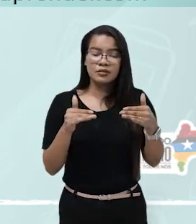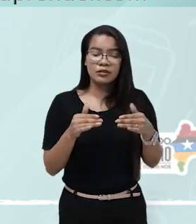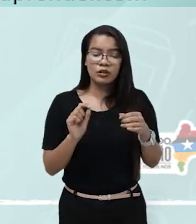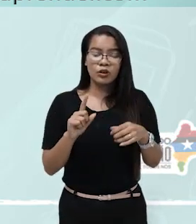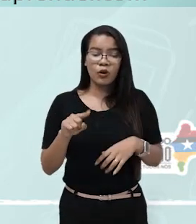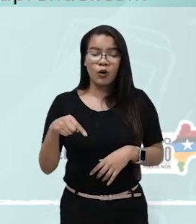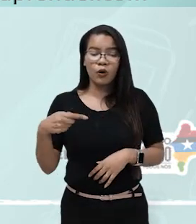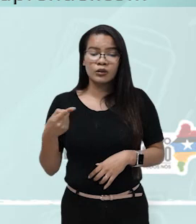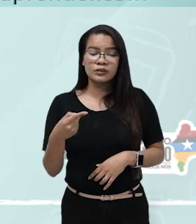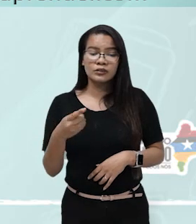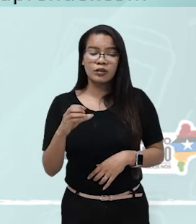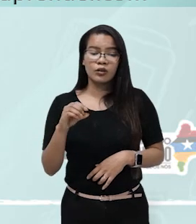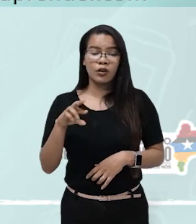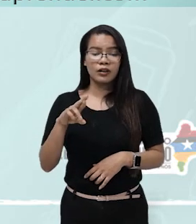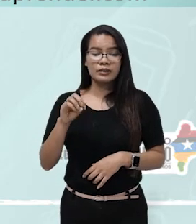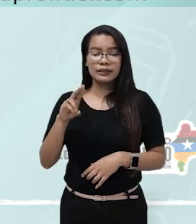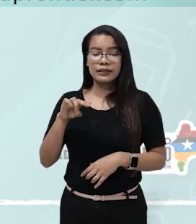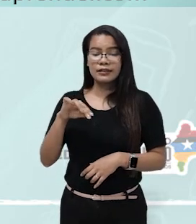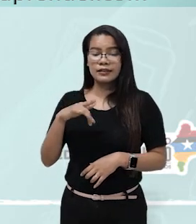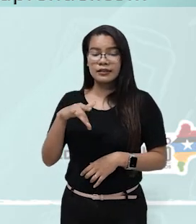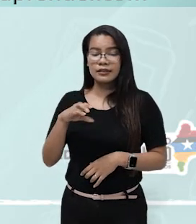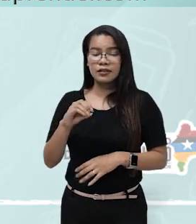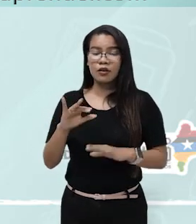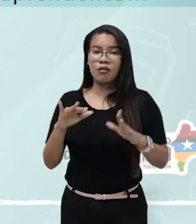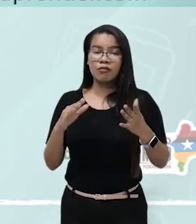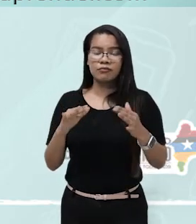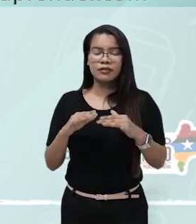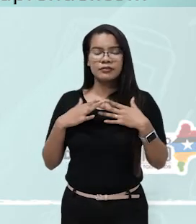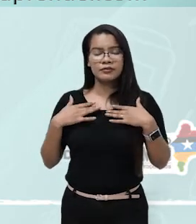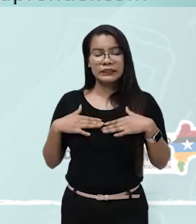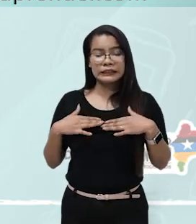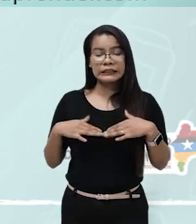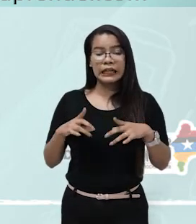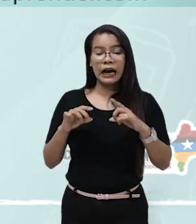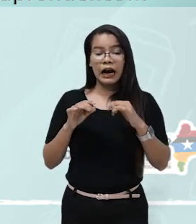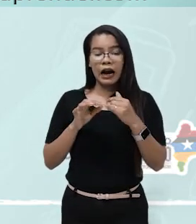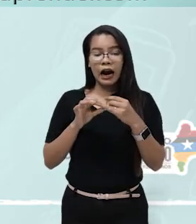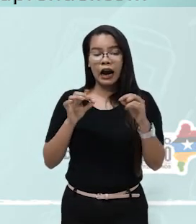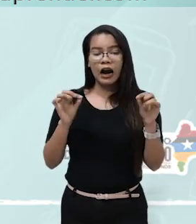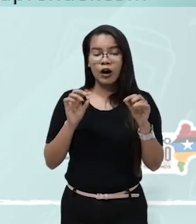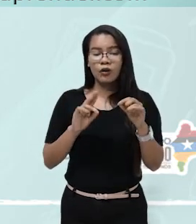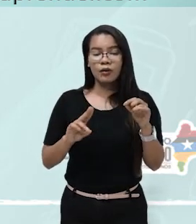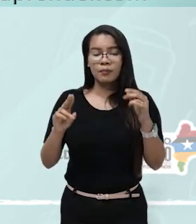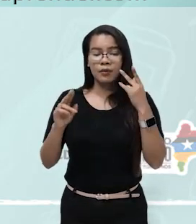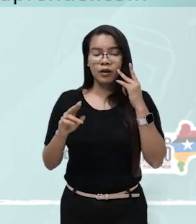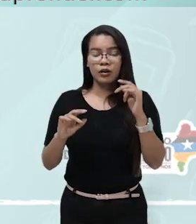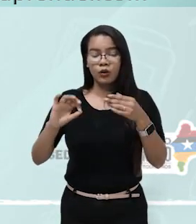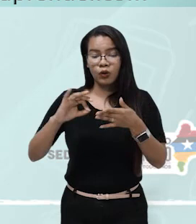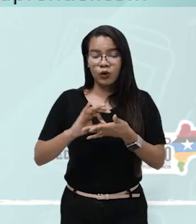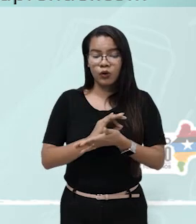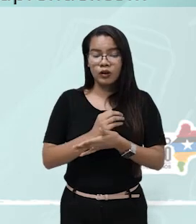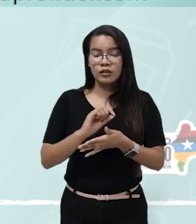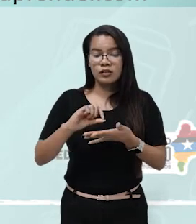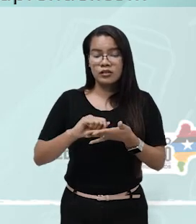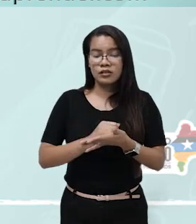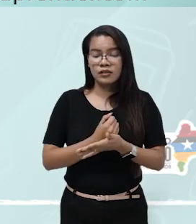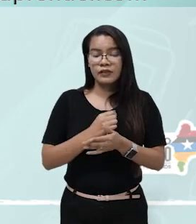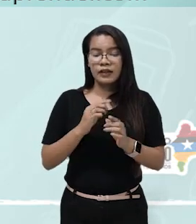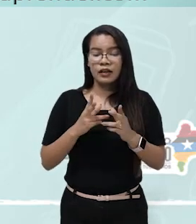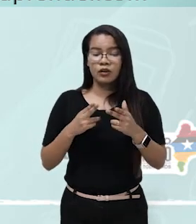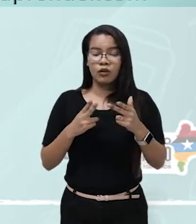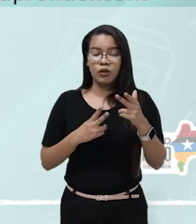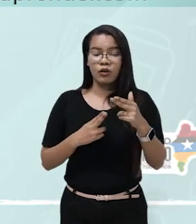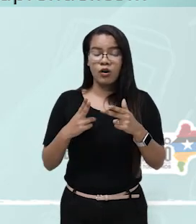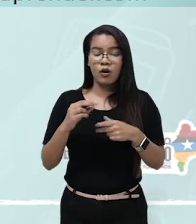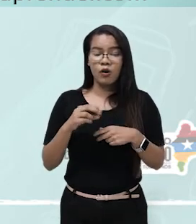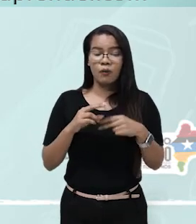coordenação motora. A coordenação motora fina é usada para costurar, escrever, recortar